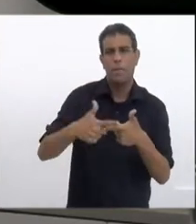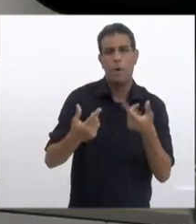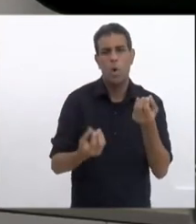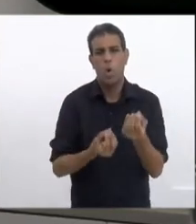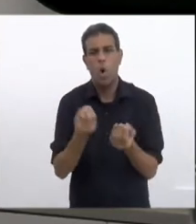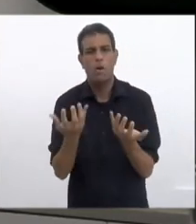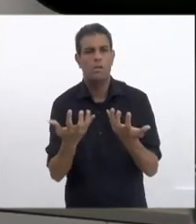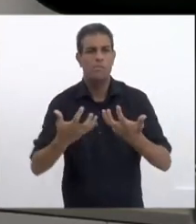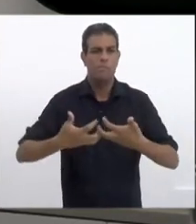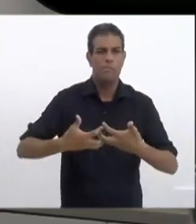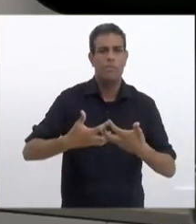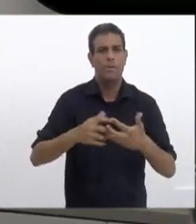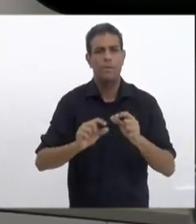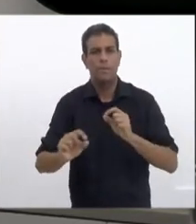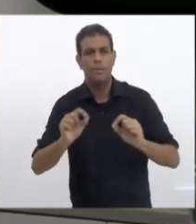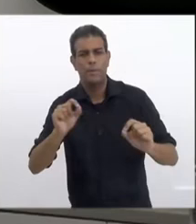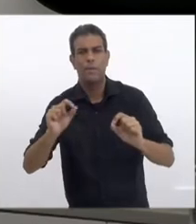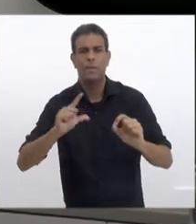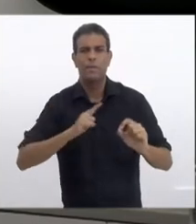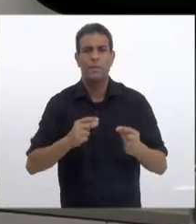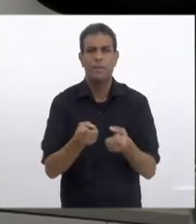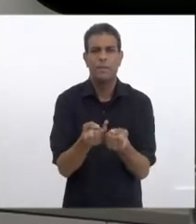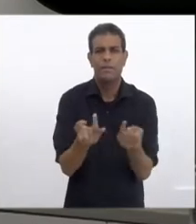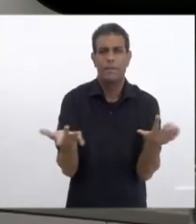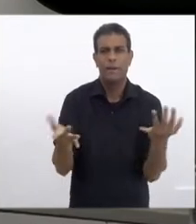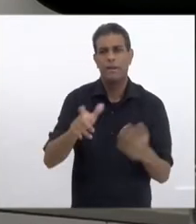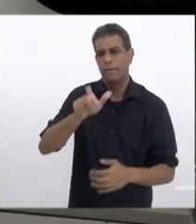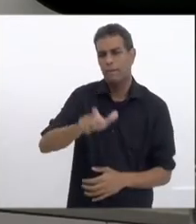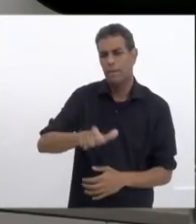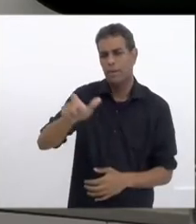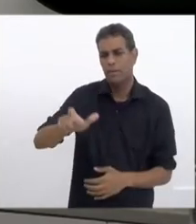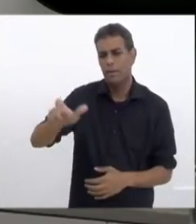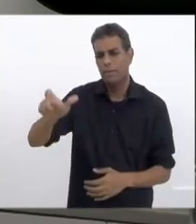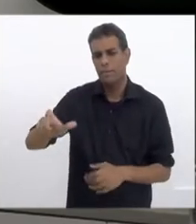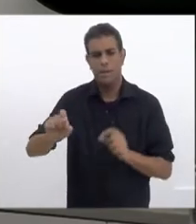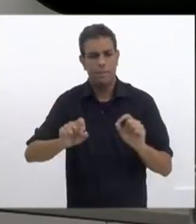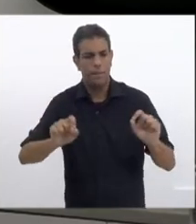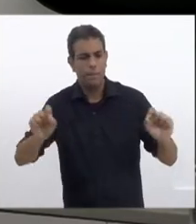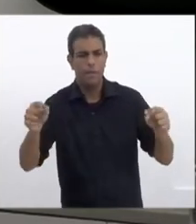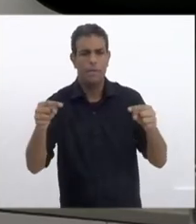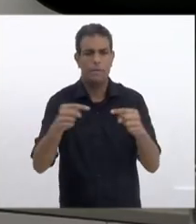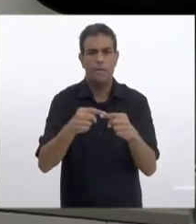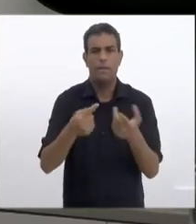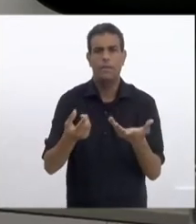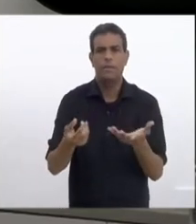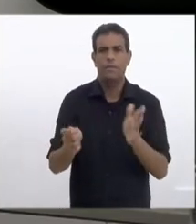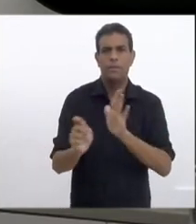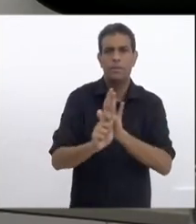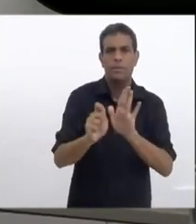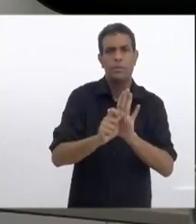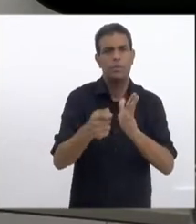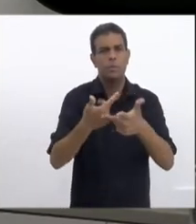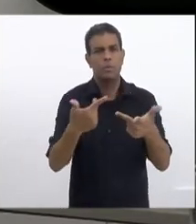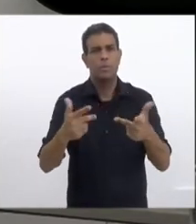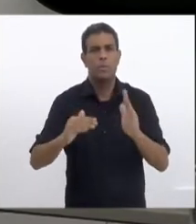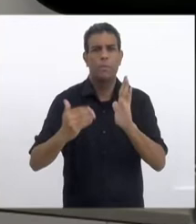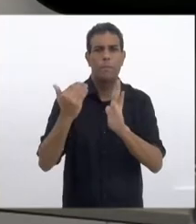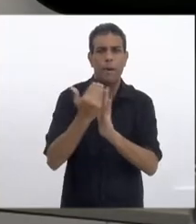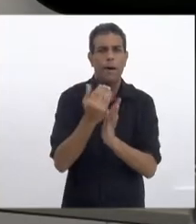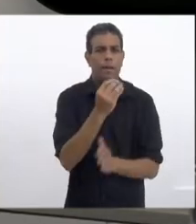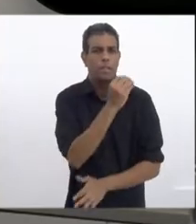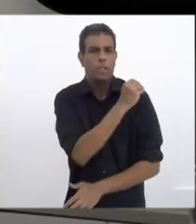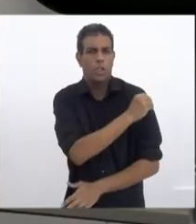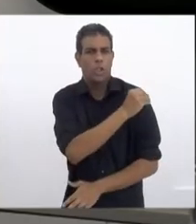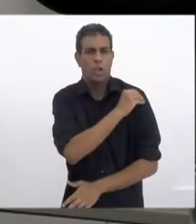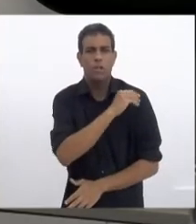gente tem um problema de muitas pessoas que fazem uso nocivo de substâncias, enfim, de álcool e outras drogas, e a